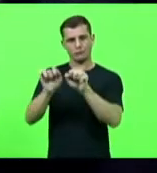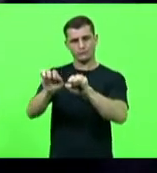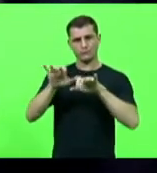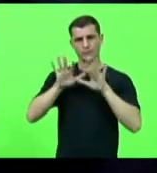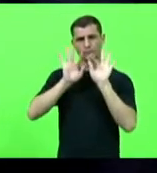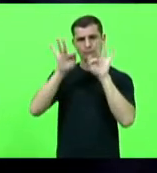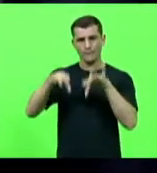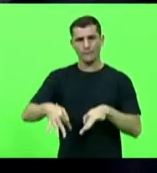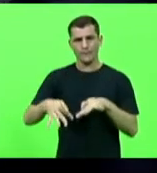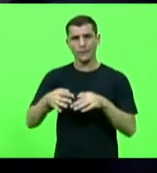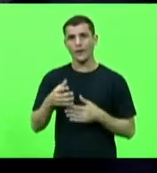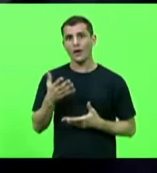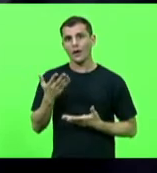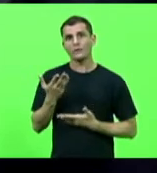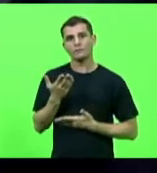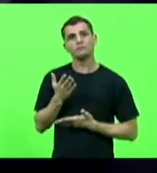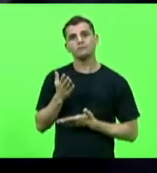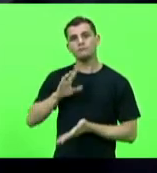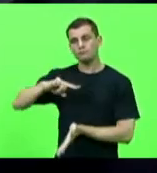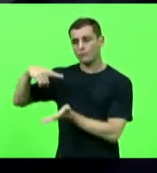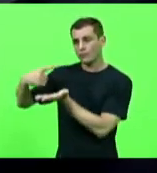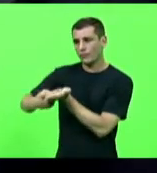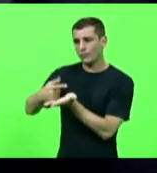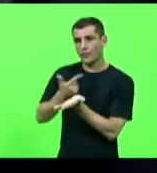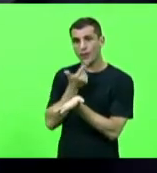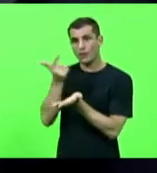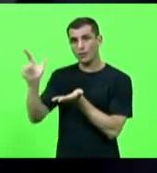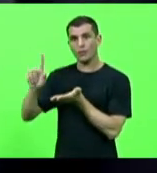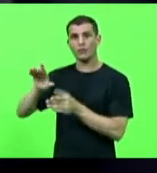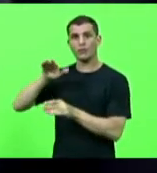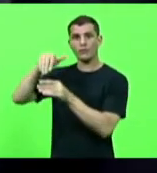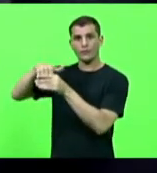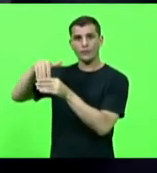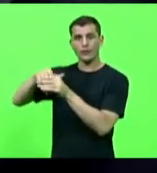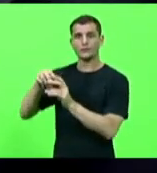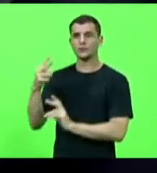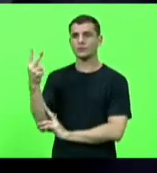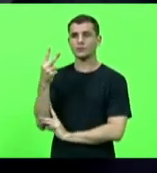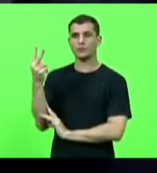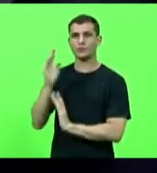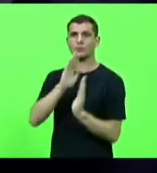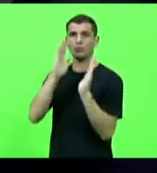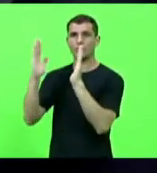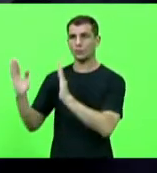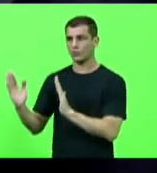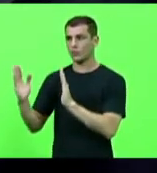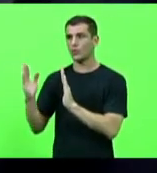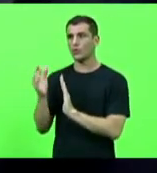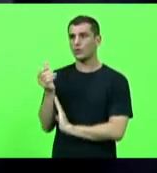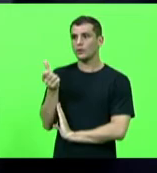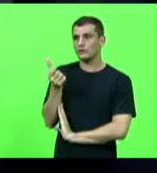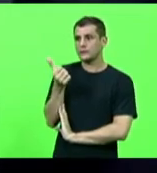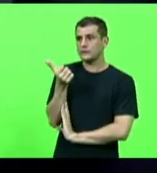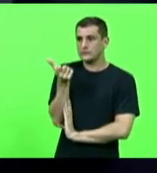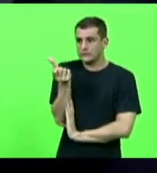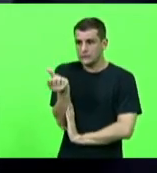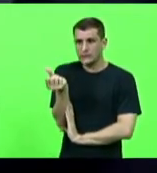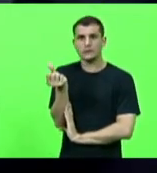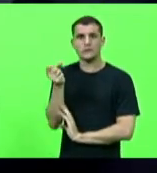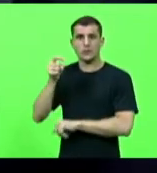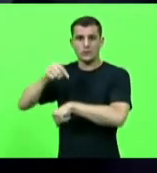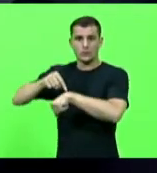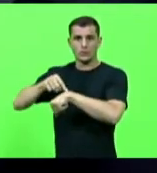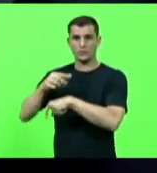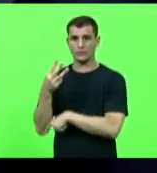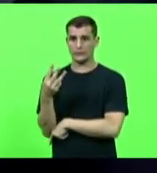outra extraordinária para a votação do segundo turno às 16 horas e 37 minutos.